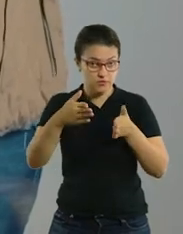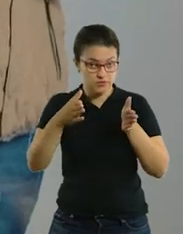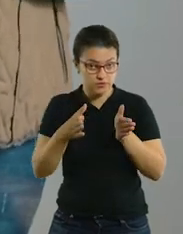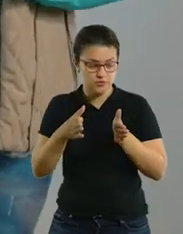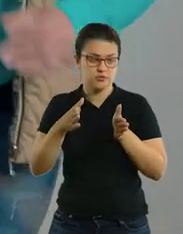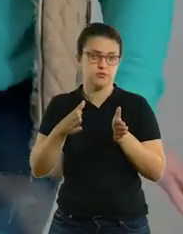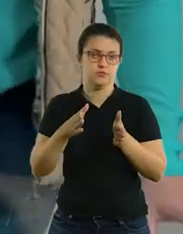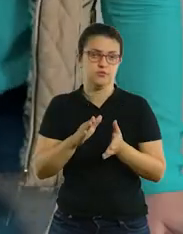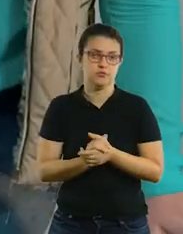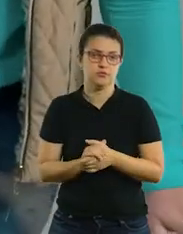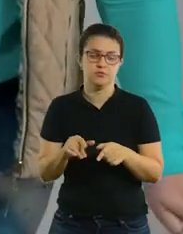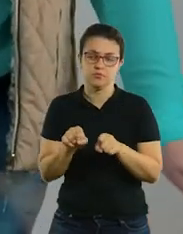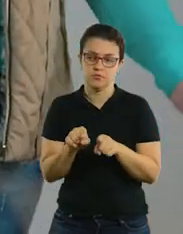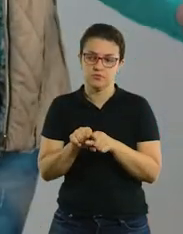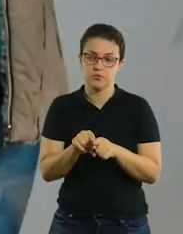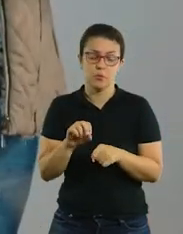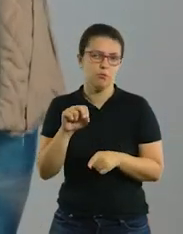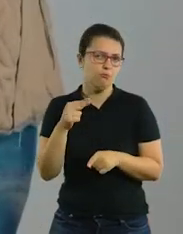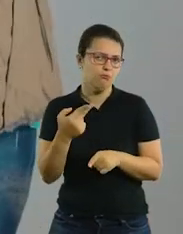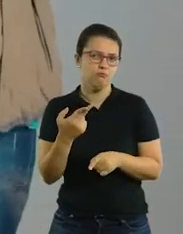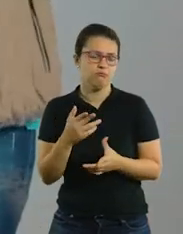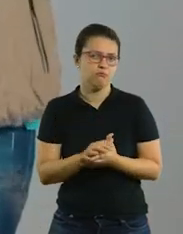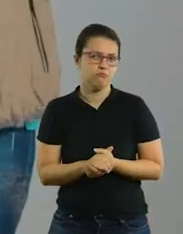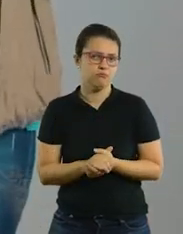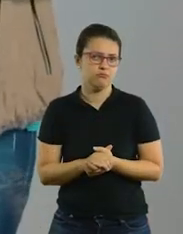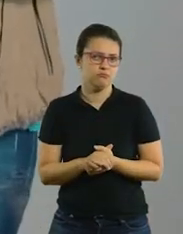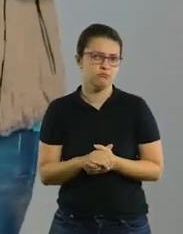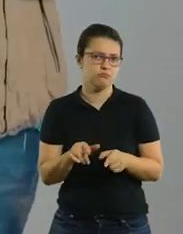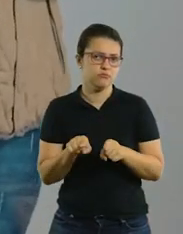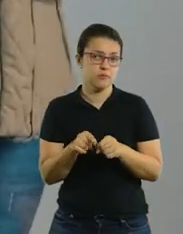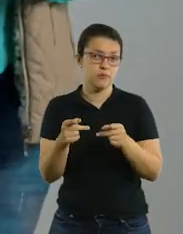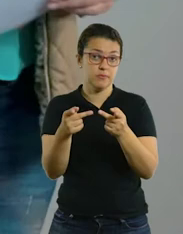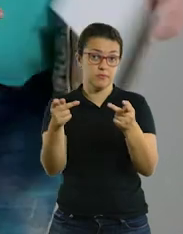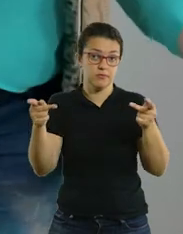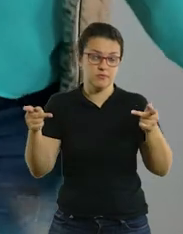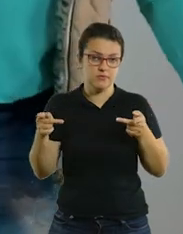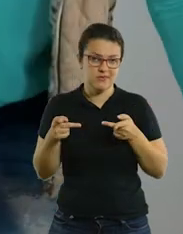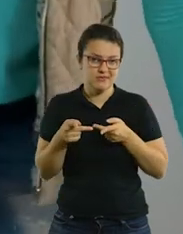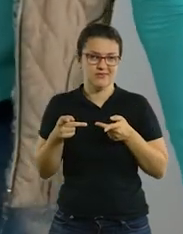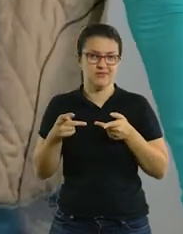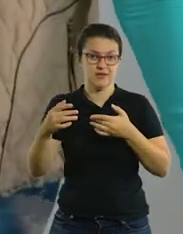Caixa de papelão. Ou até uma caixa de pizza.